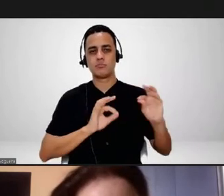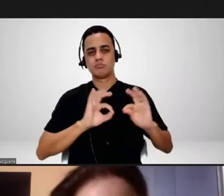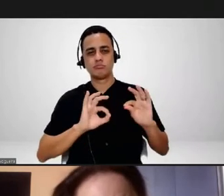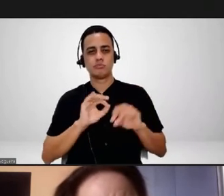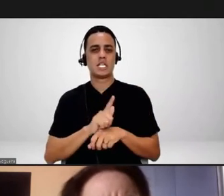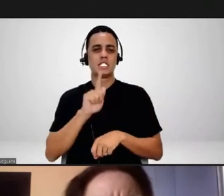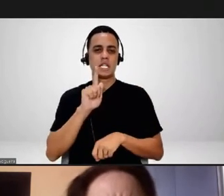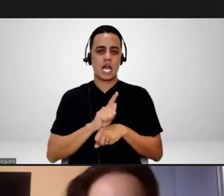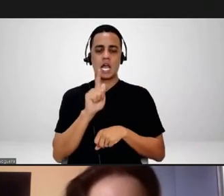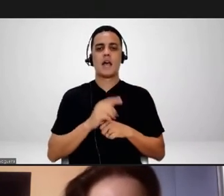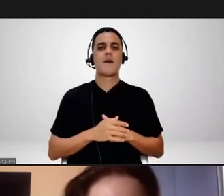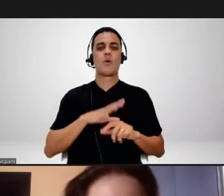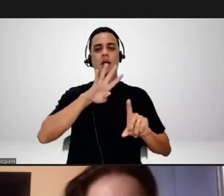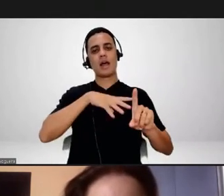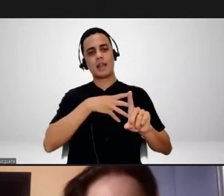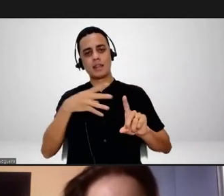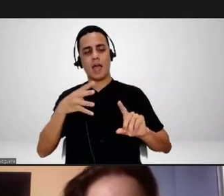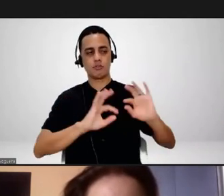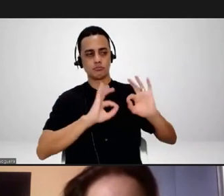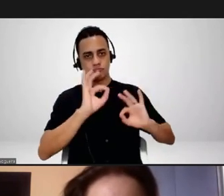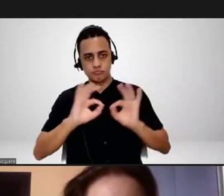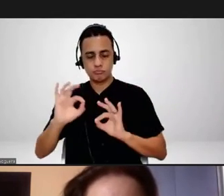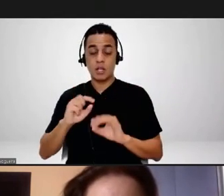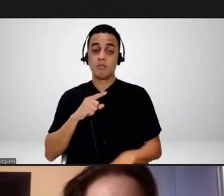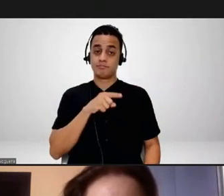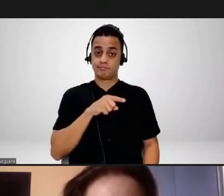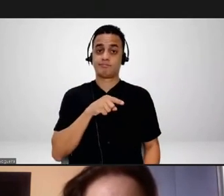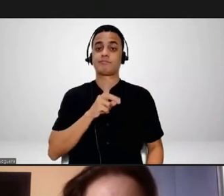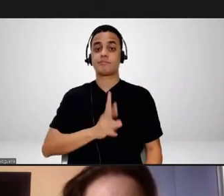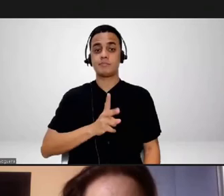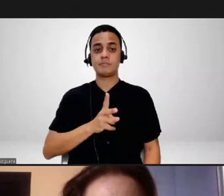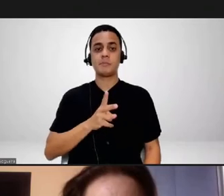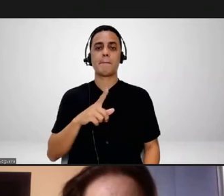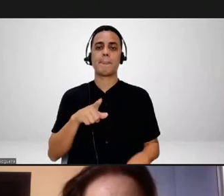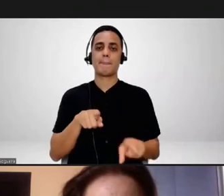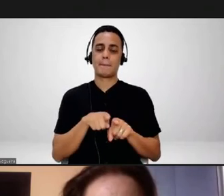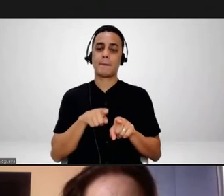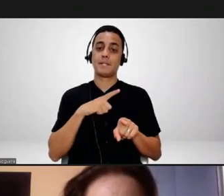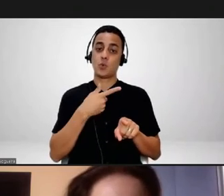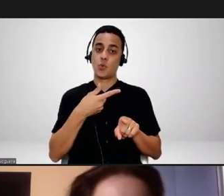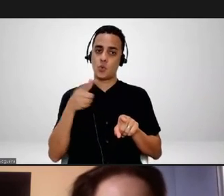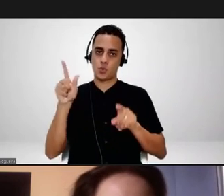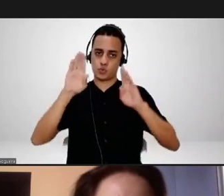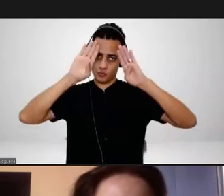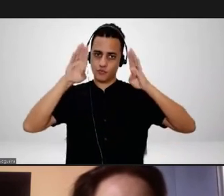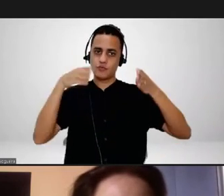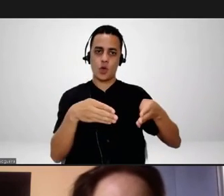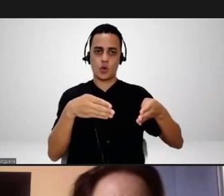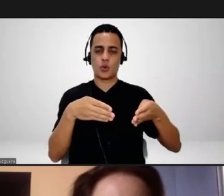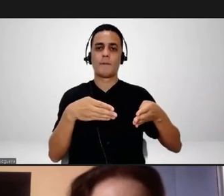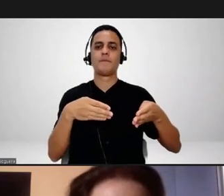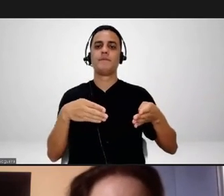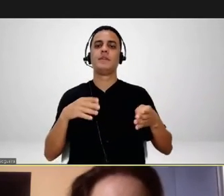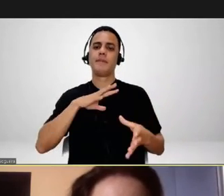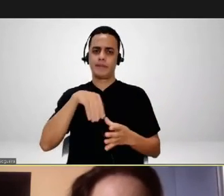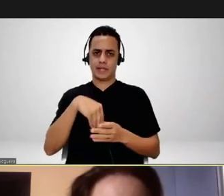gestada, o calendário está sendo gestado, e ela tem uma outra ênfase. Ela, embora esteja dentro